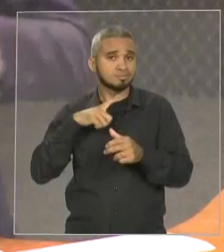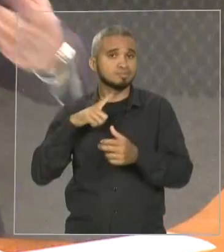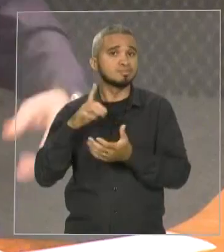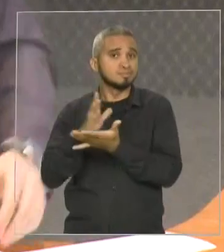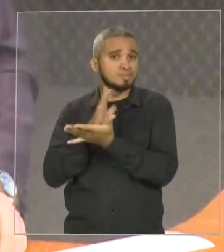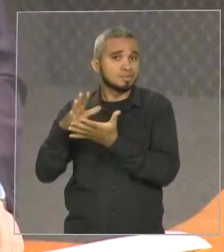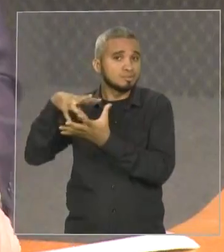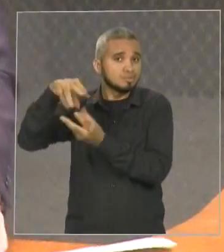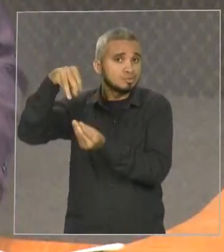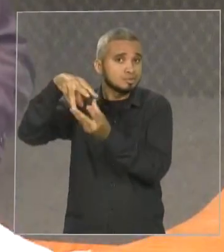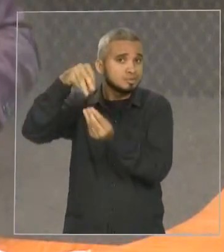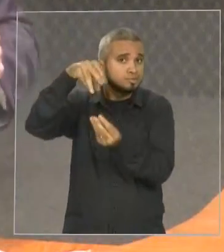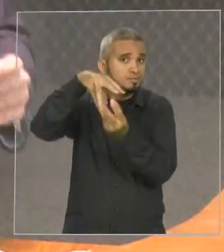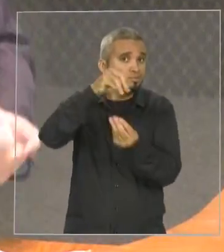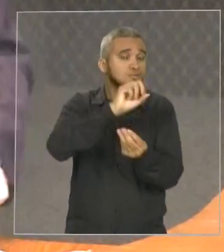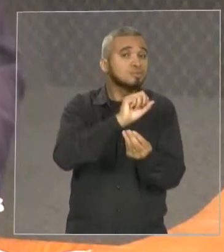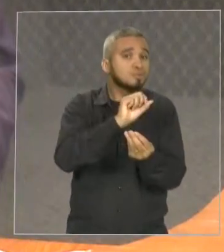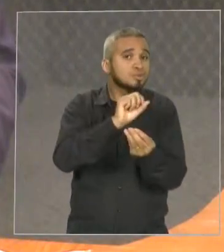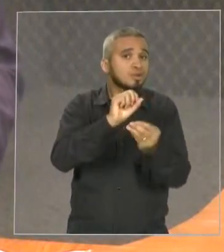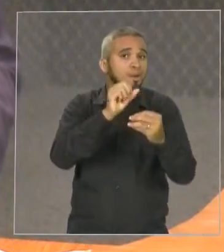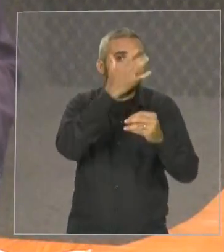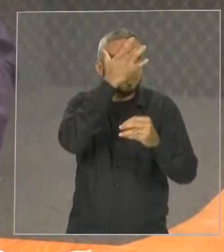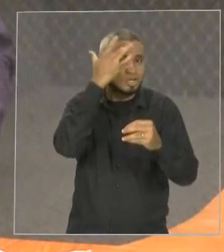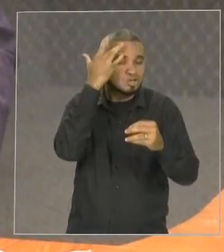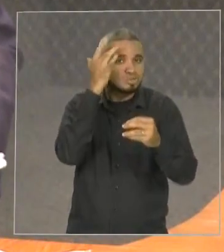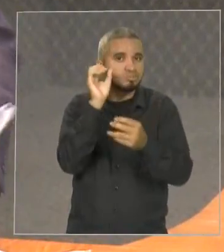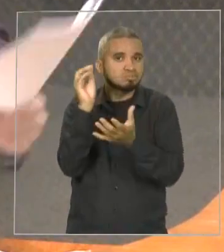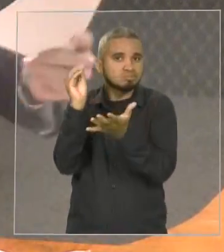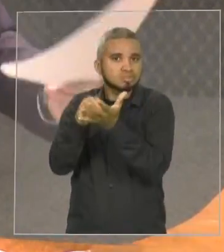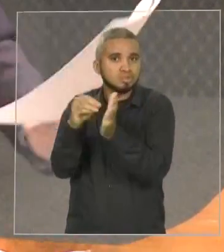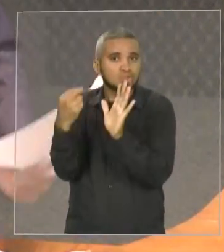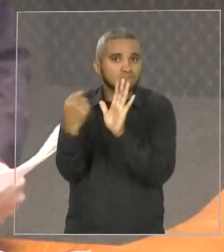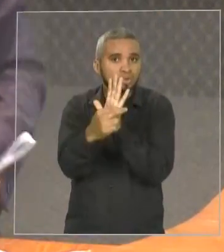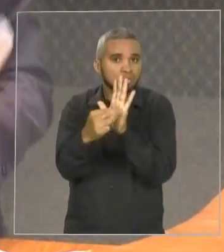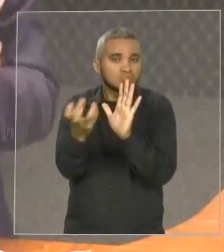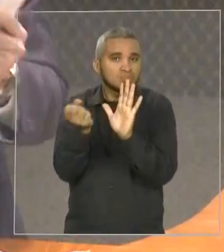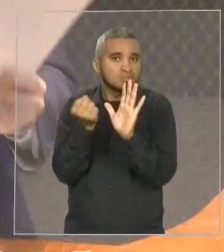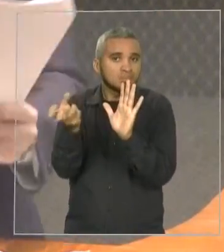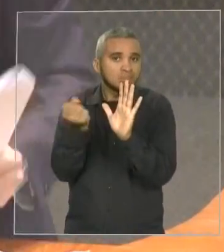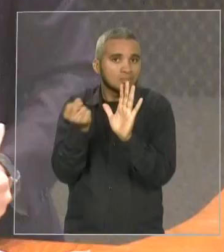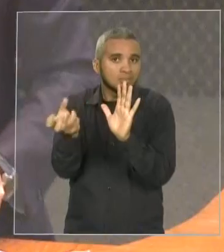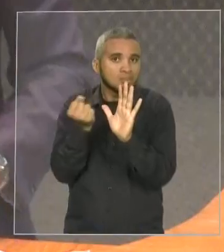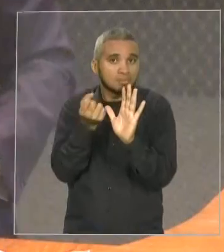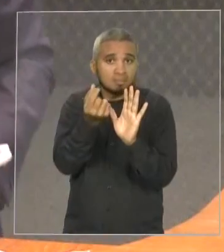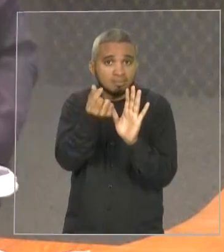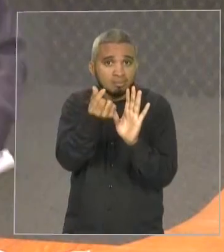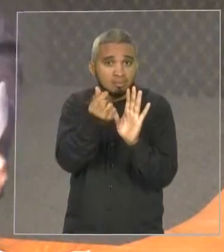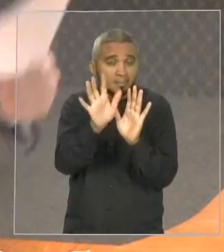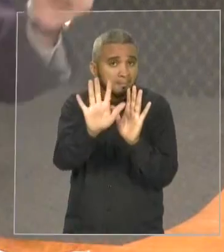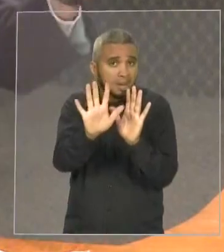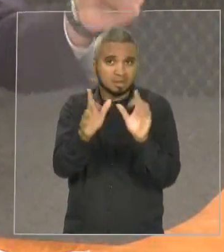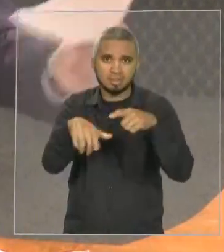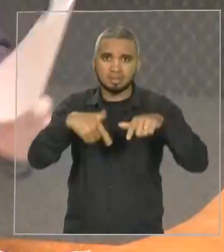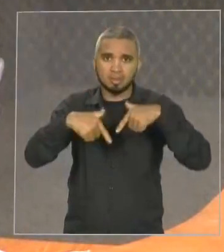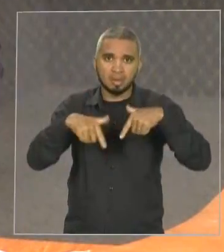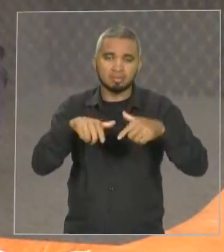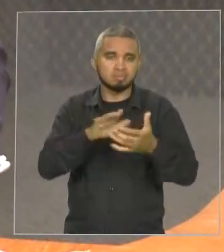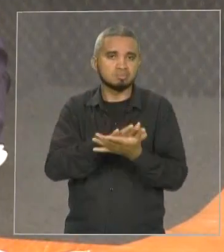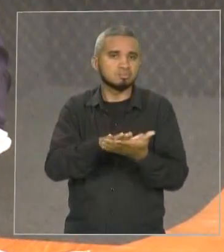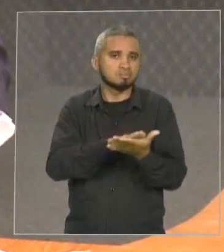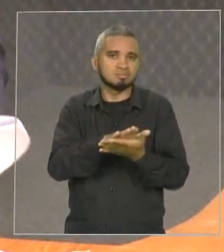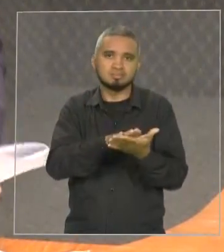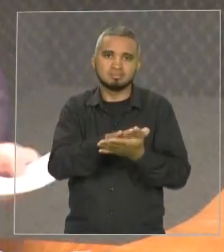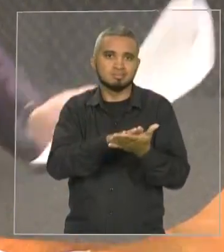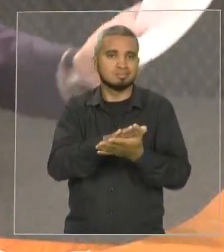E aqui segue o relatório longo, exaustivo. Vou colocar no meu Facebook, vou entregar à